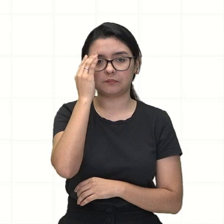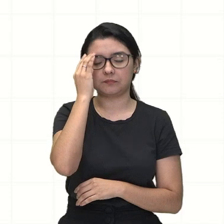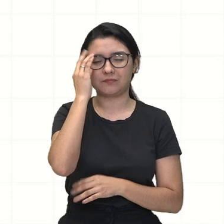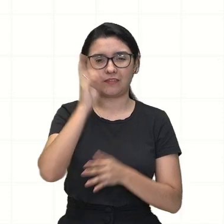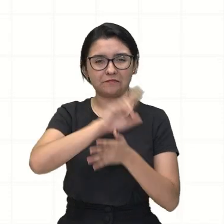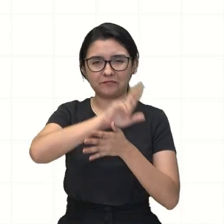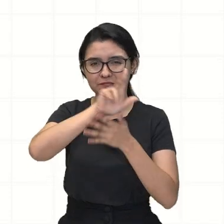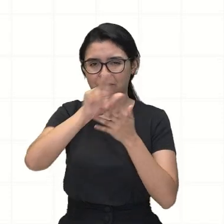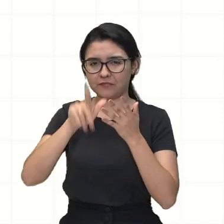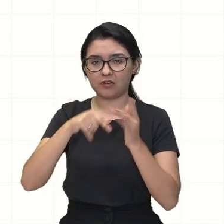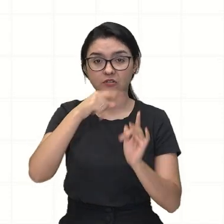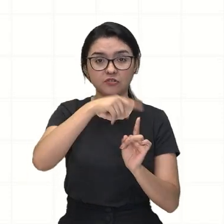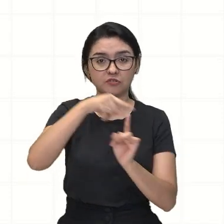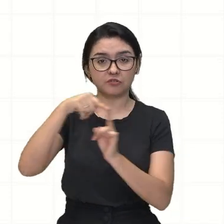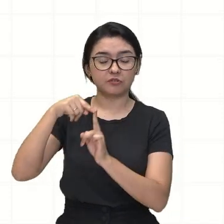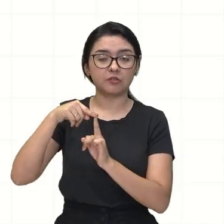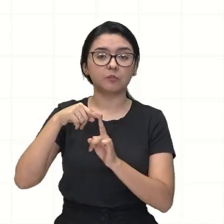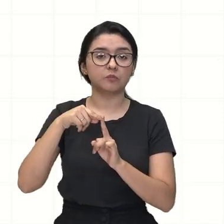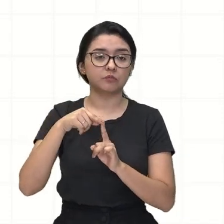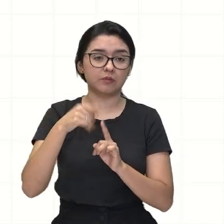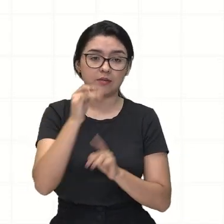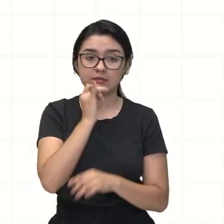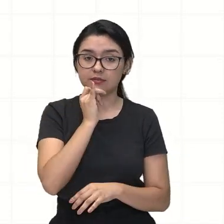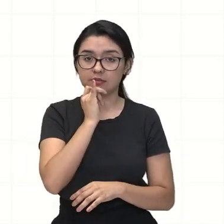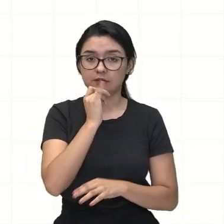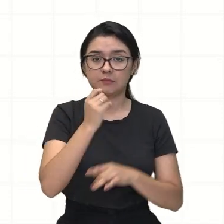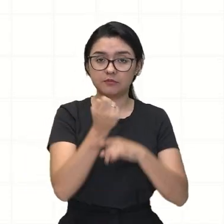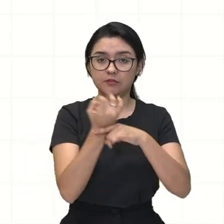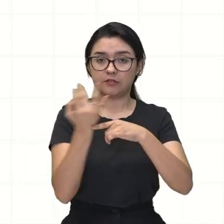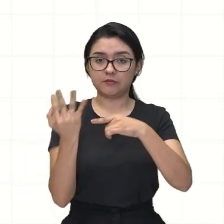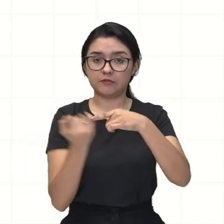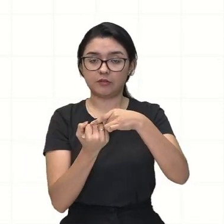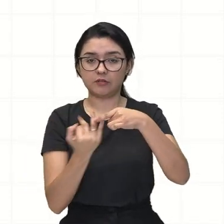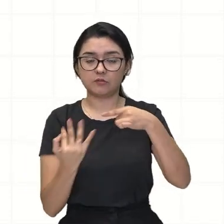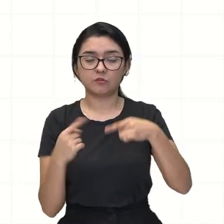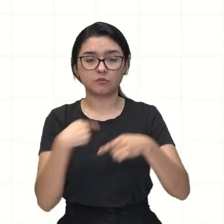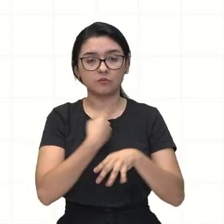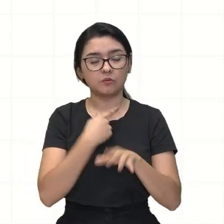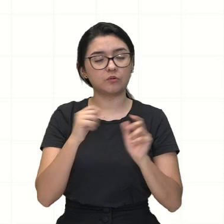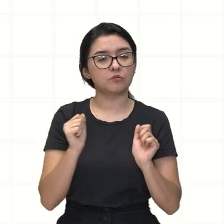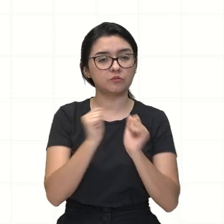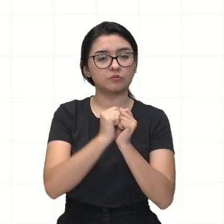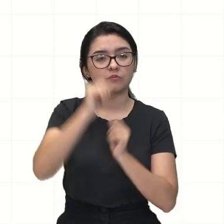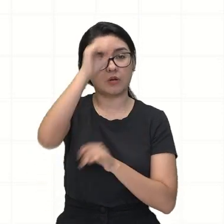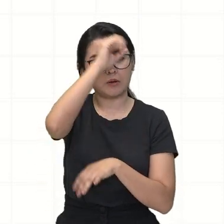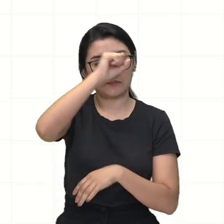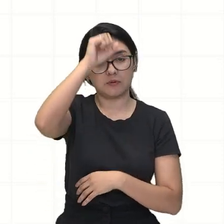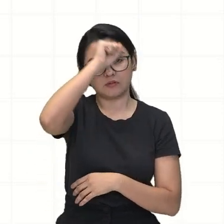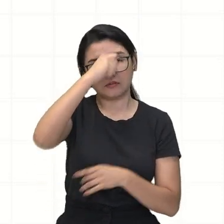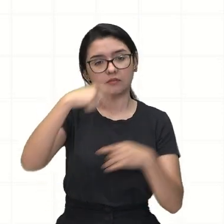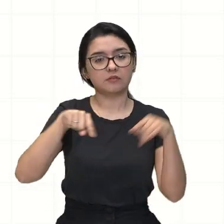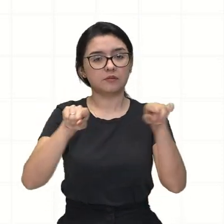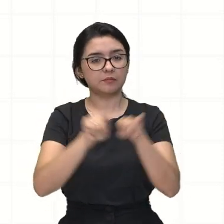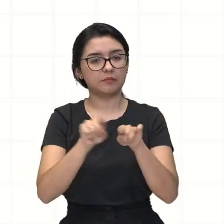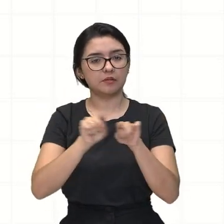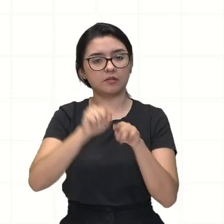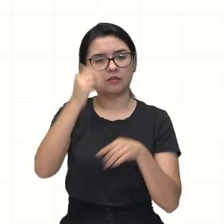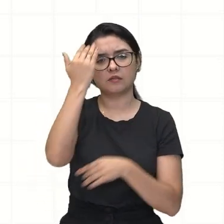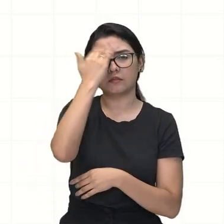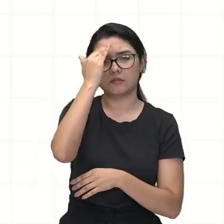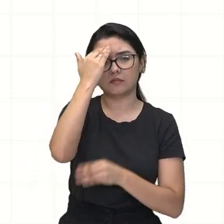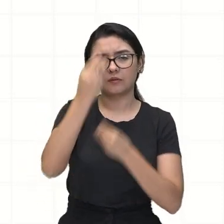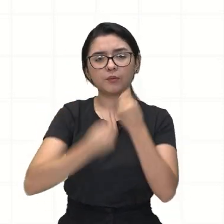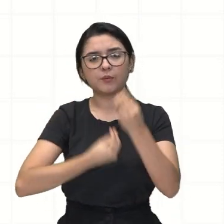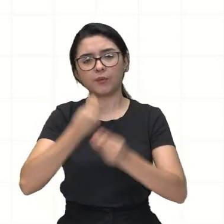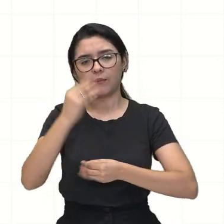várias frações aqui para que nós possamos aqui e aprender, podemos aqui saber como